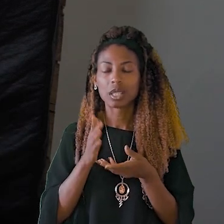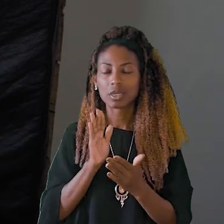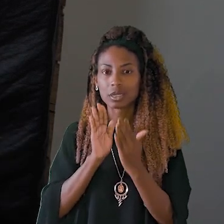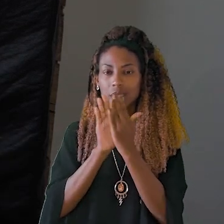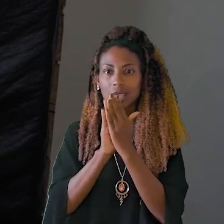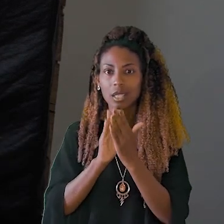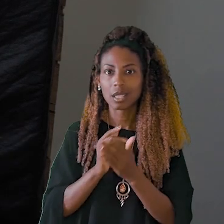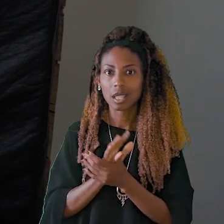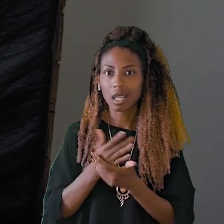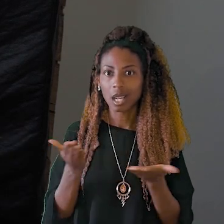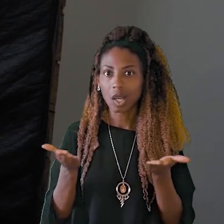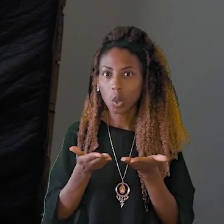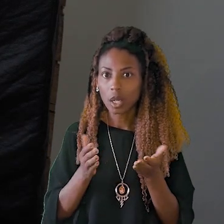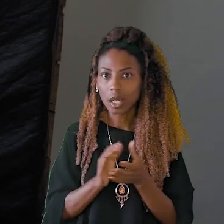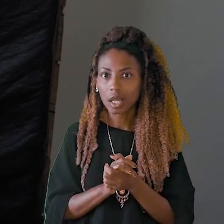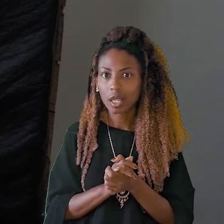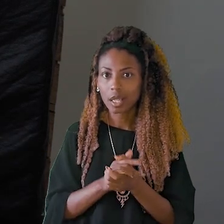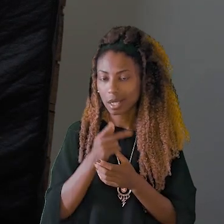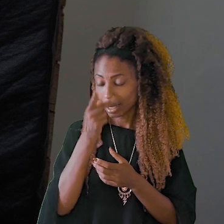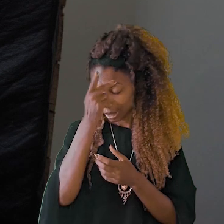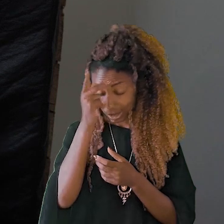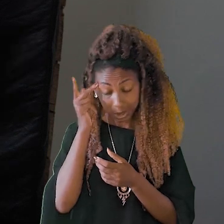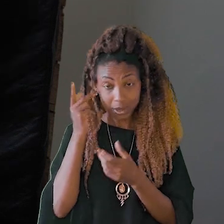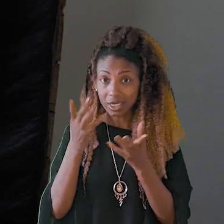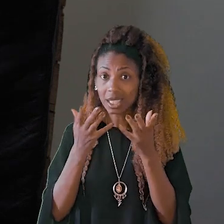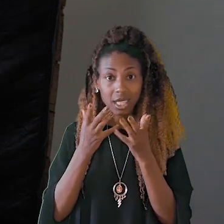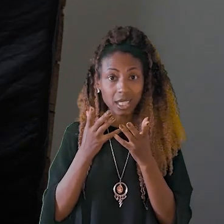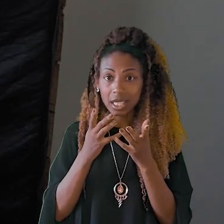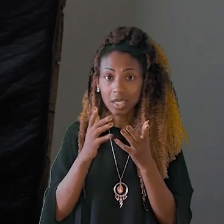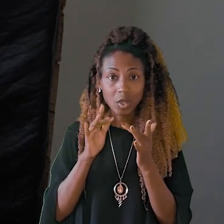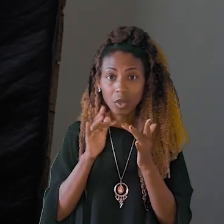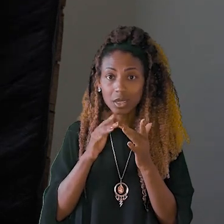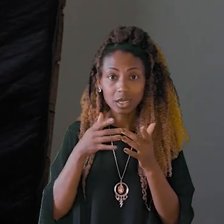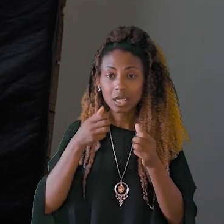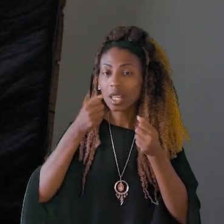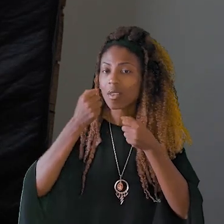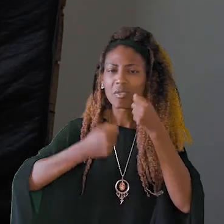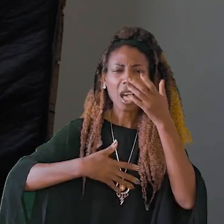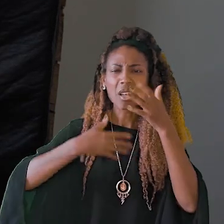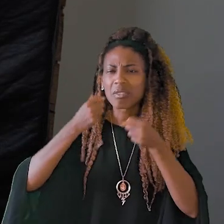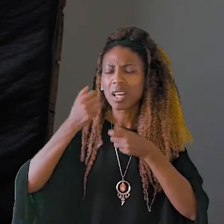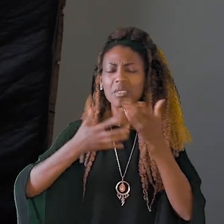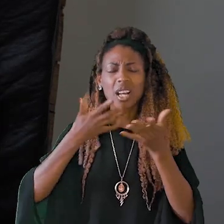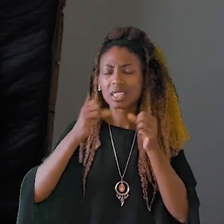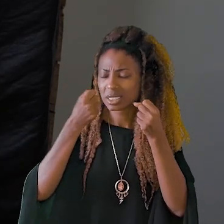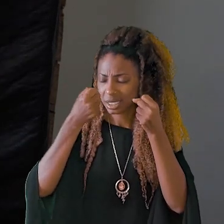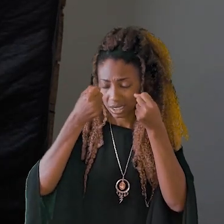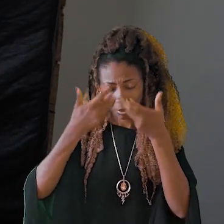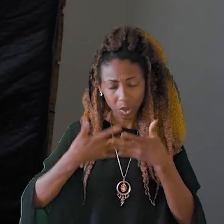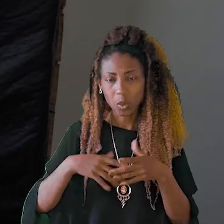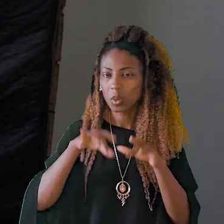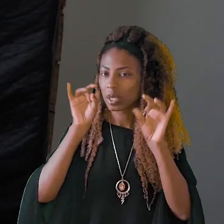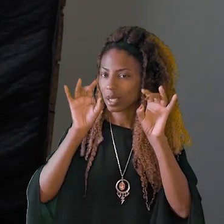2013. Então, assim, o povo surtando. Ela falou, e na fala dela ela falou que era uma pessoa muito especial e